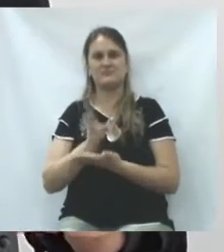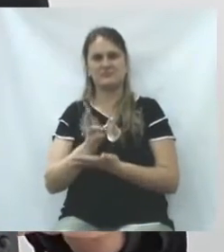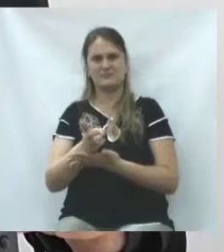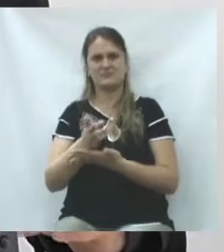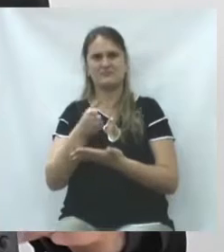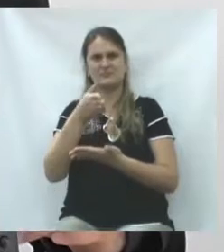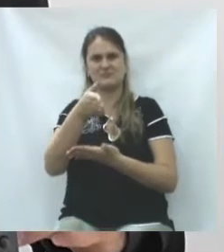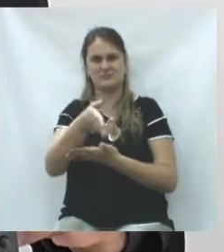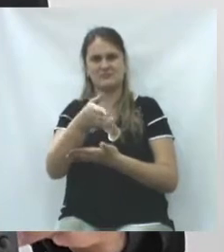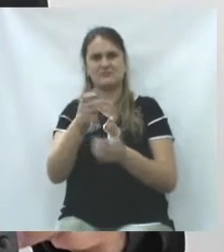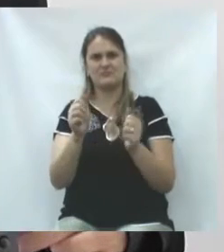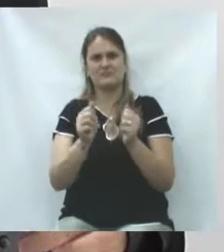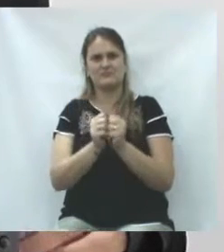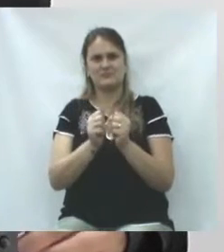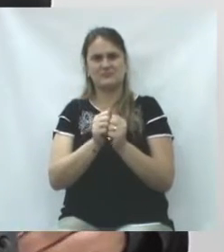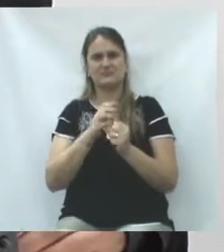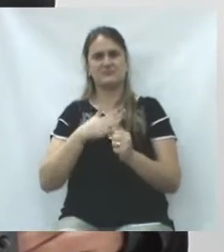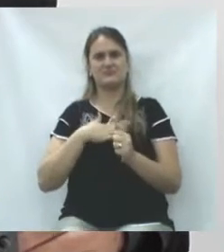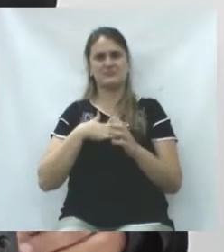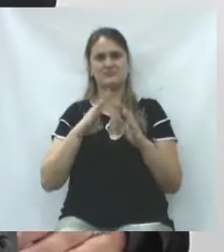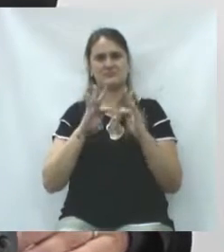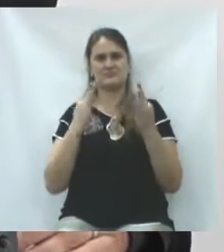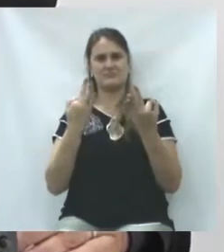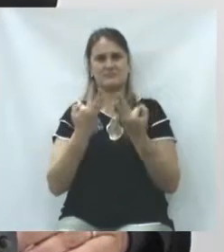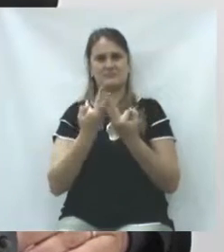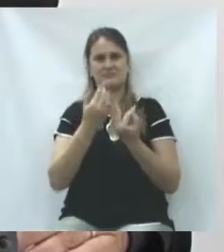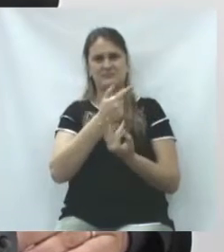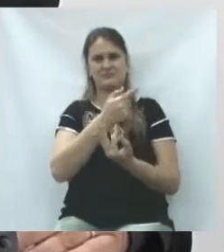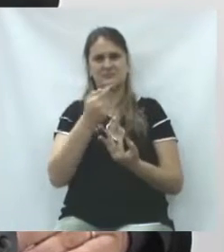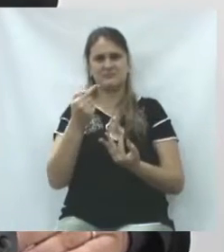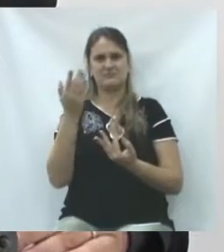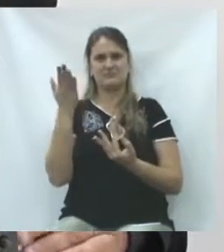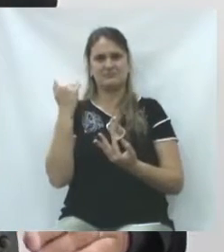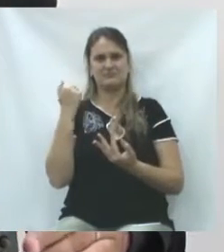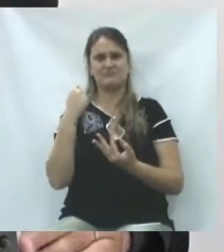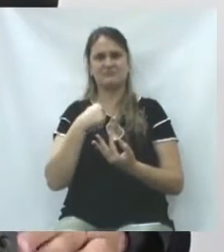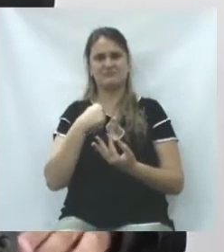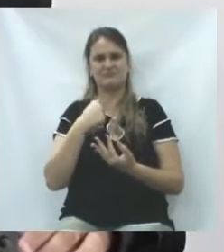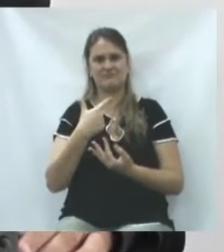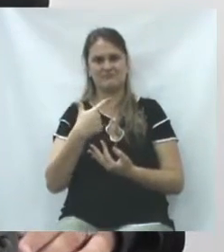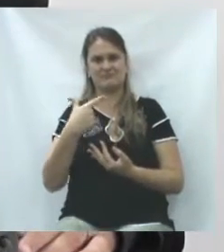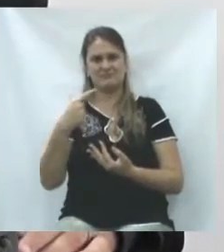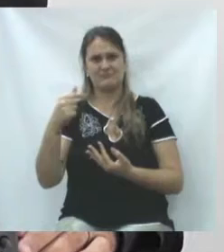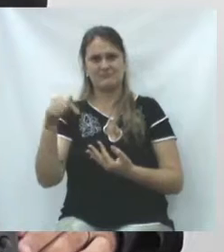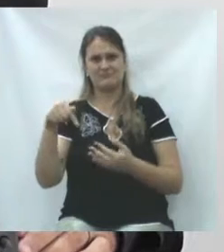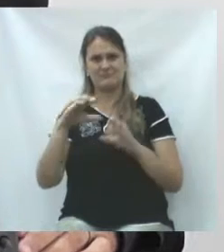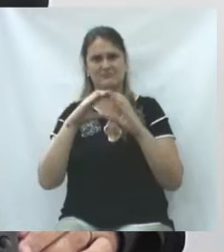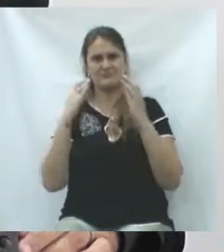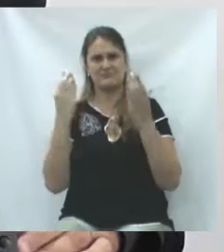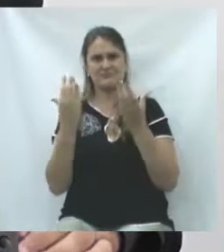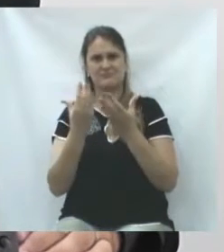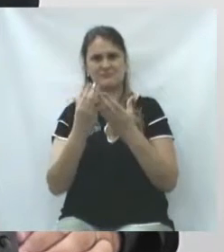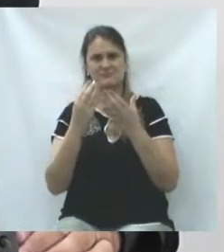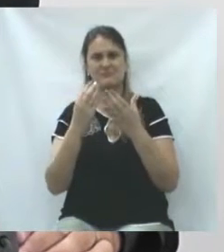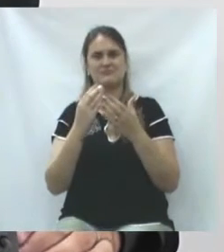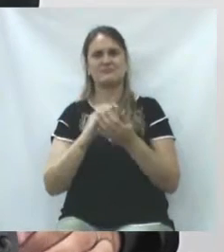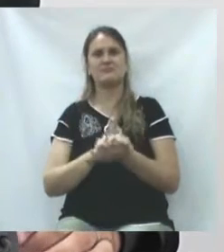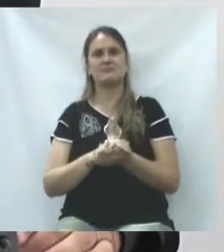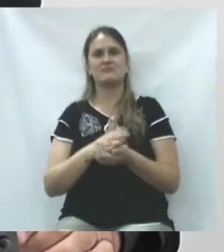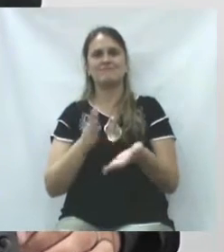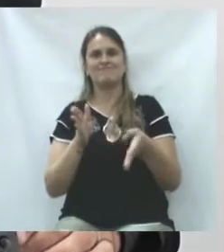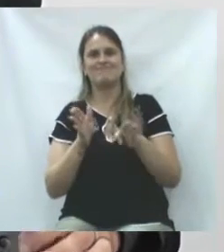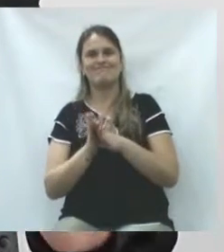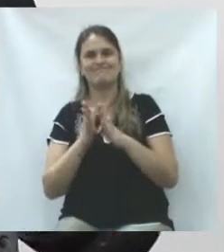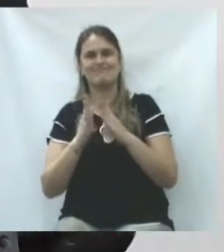junto com a minha família, semana passada, que eu saí aqui da Câmara, cheguei em casa, e 5 minutos